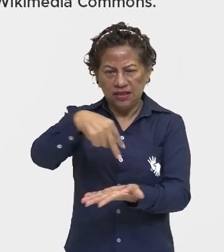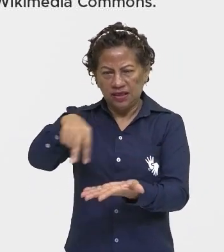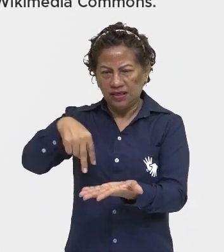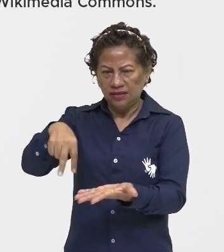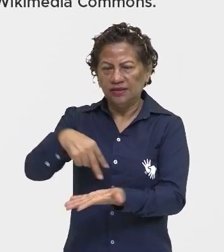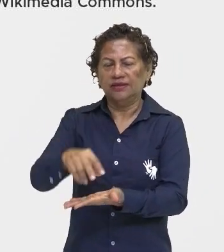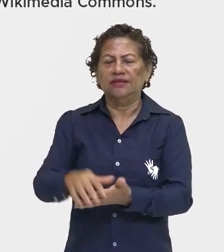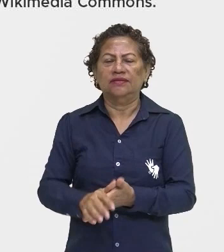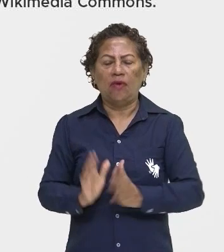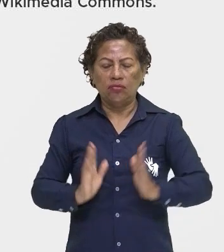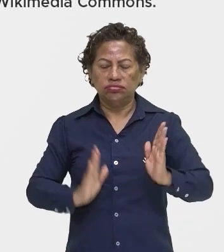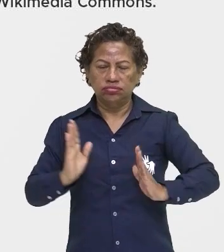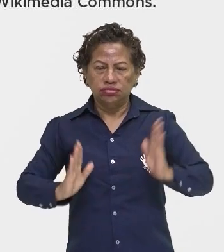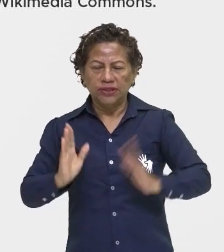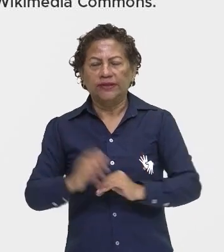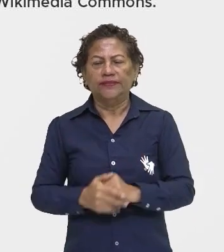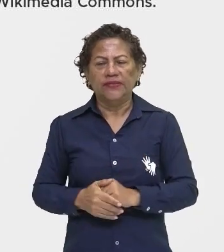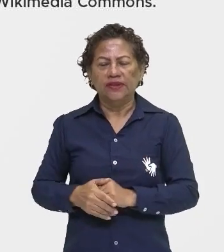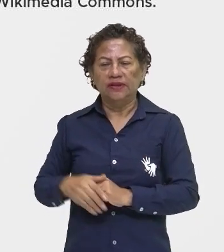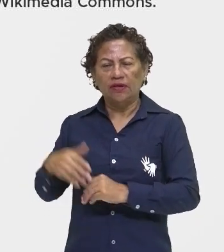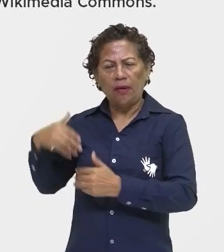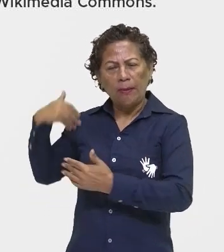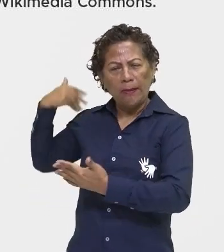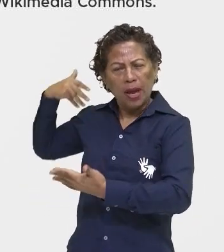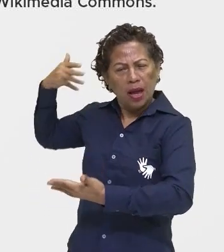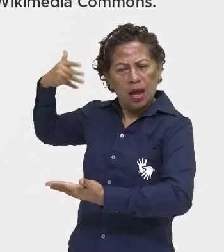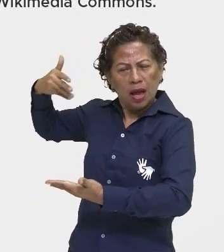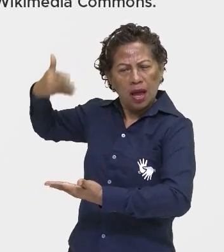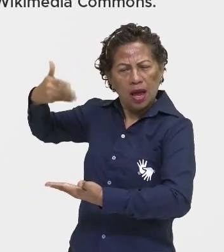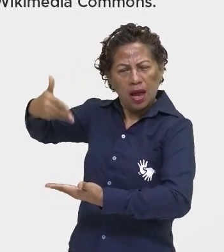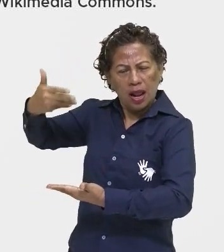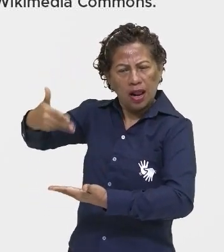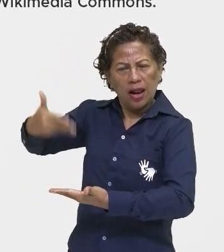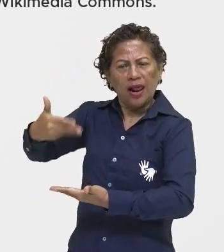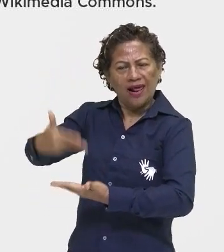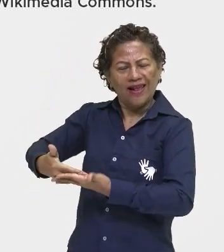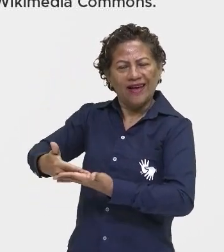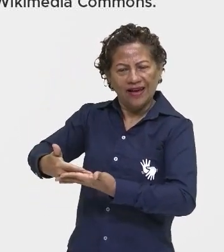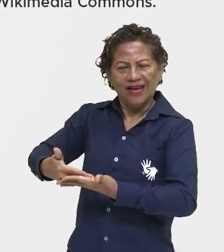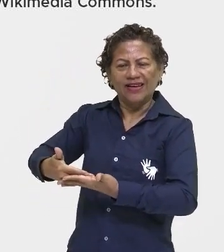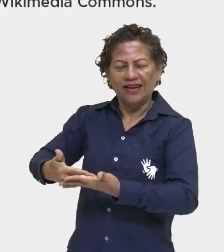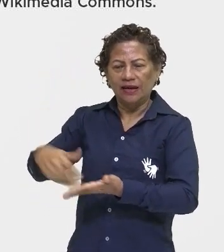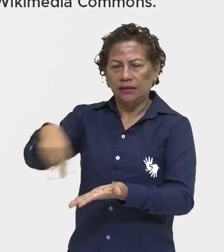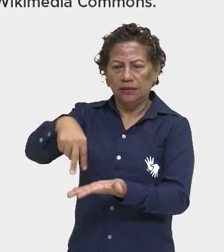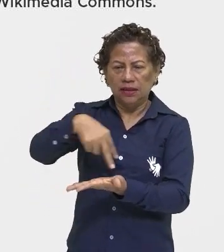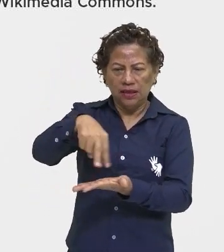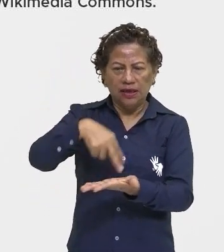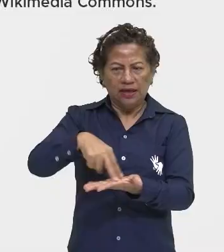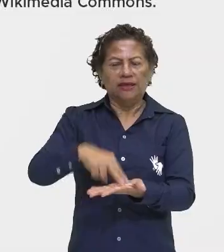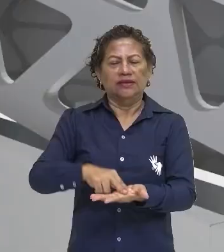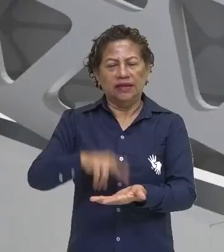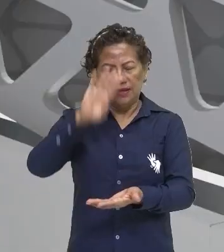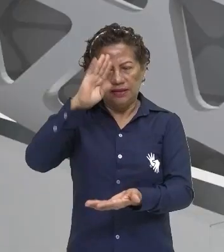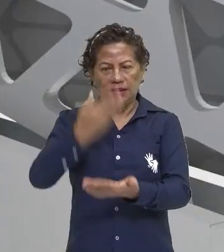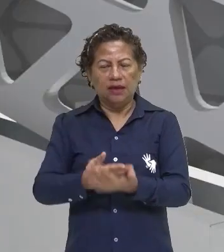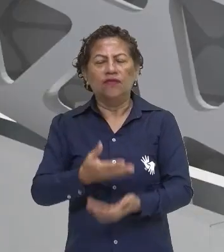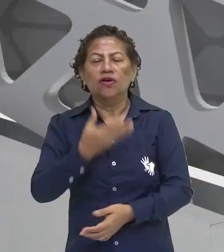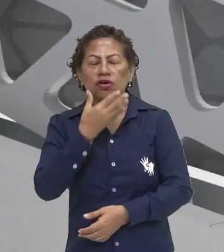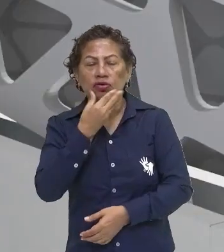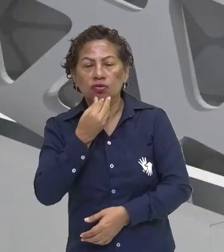ela acompanha o homem desde a história da humanidade, né? Desde lá do início. Acreditava-se que o homem pré-histórico, ele